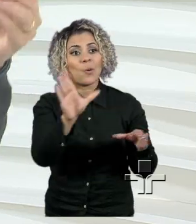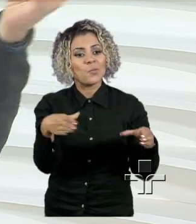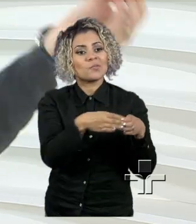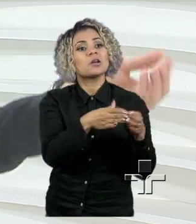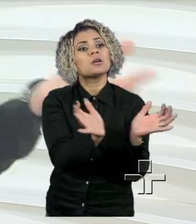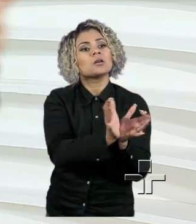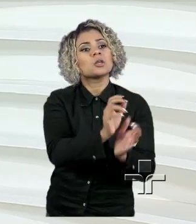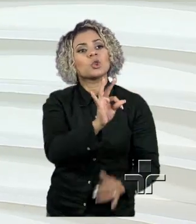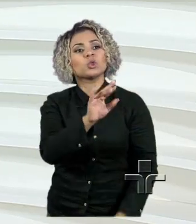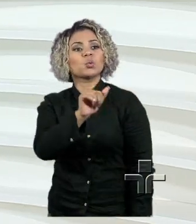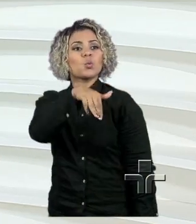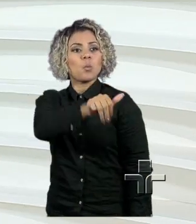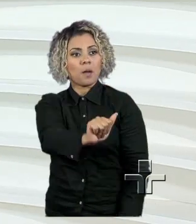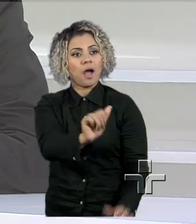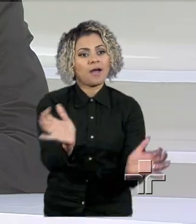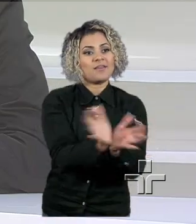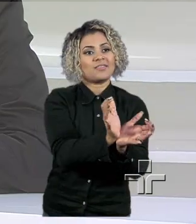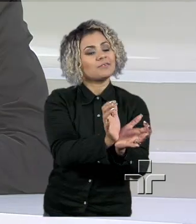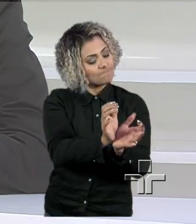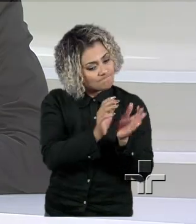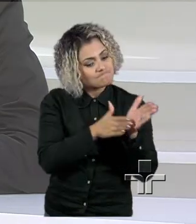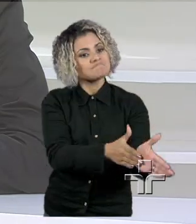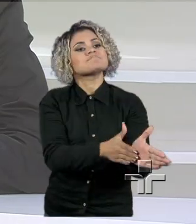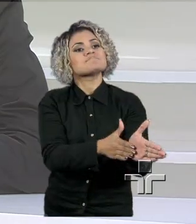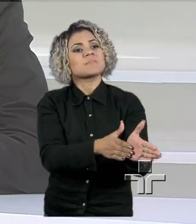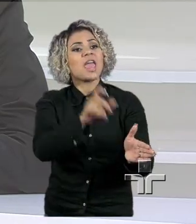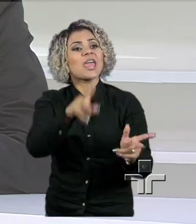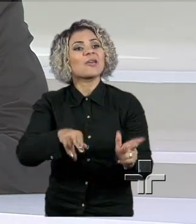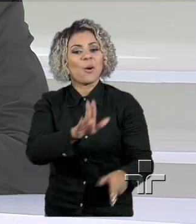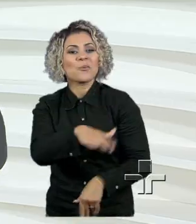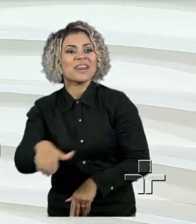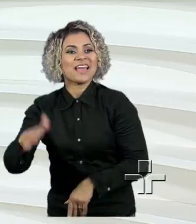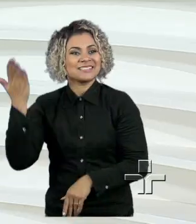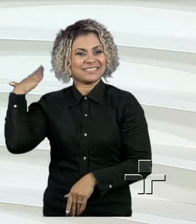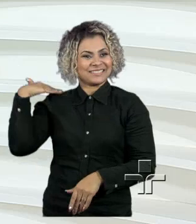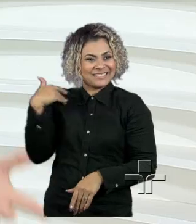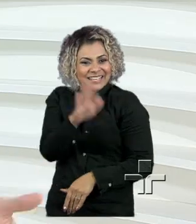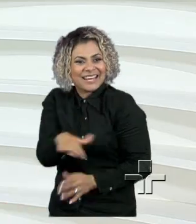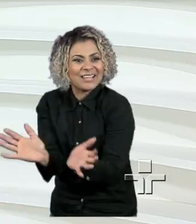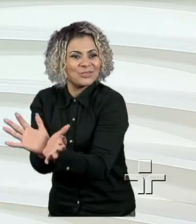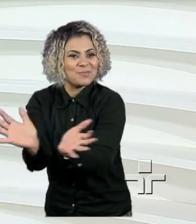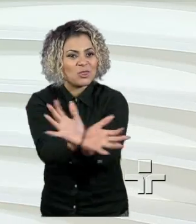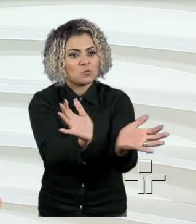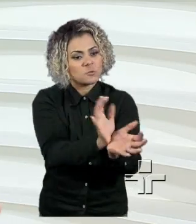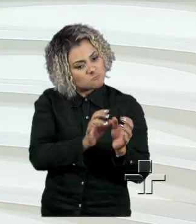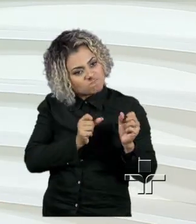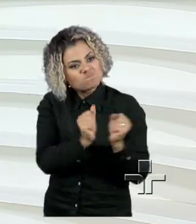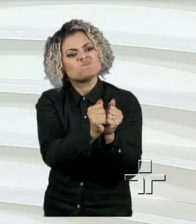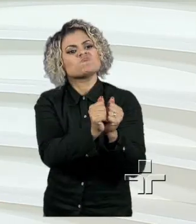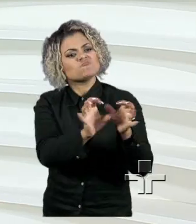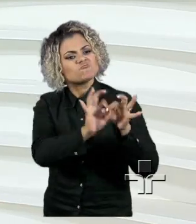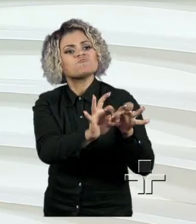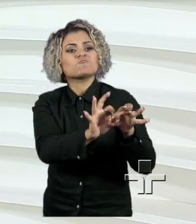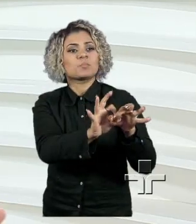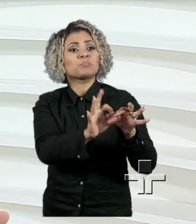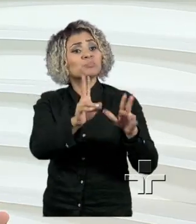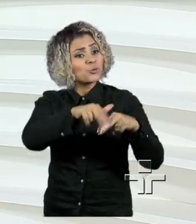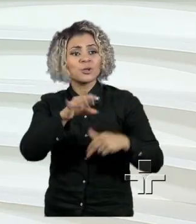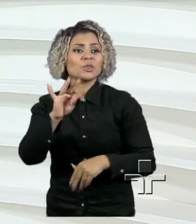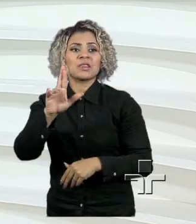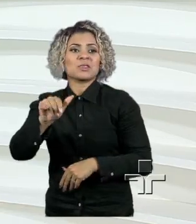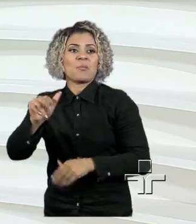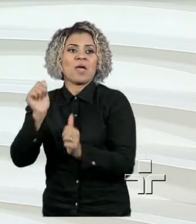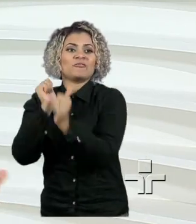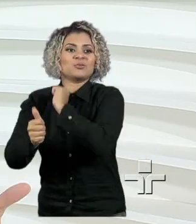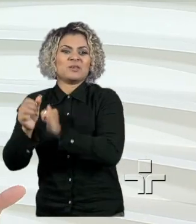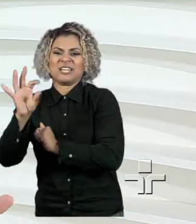o jogador muda de time. Turma é aquela coisa da nossa infância, dos amigos de infância. Então, a nossa turma lá é muito comprometida, muito